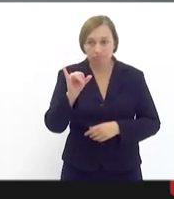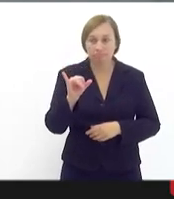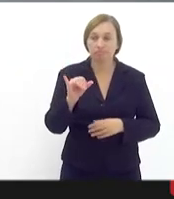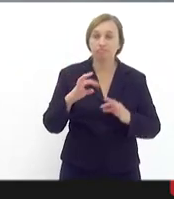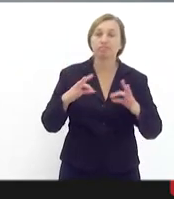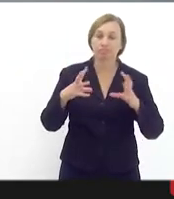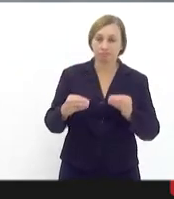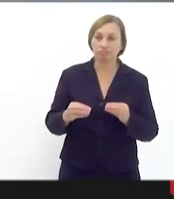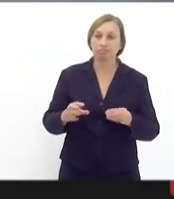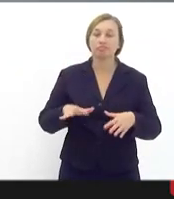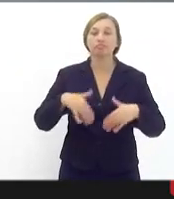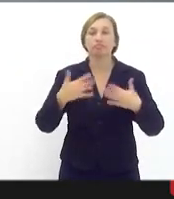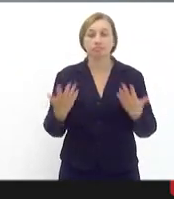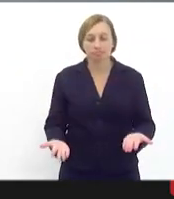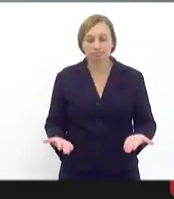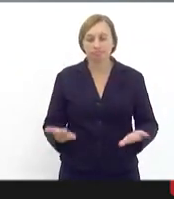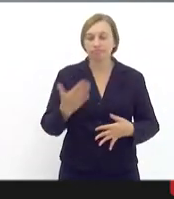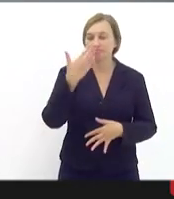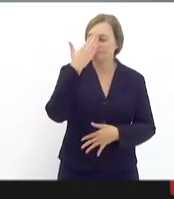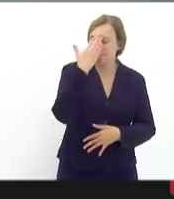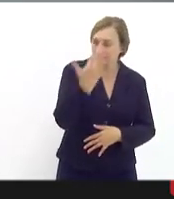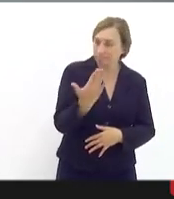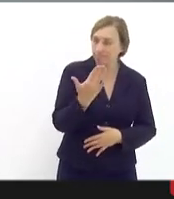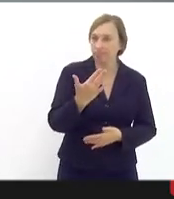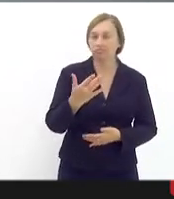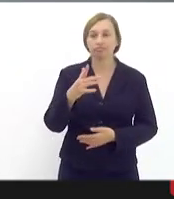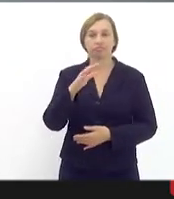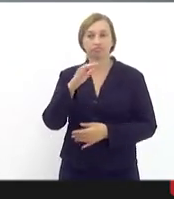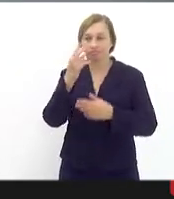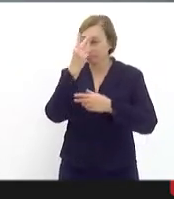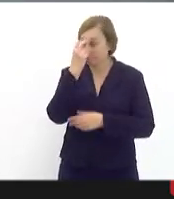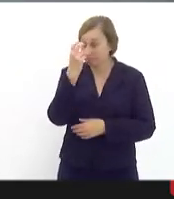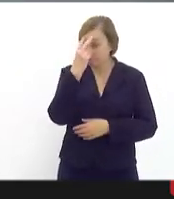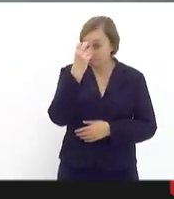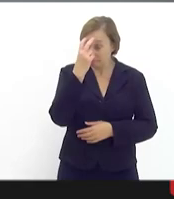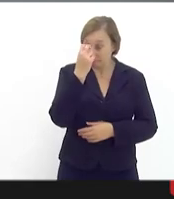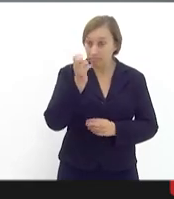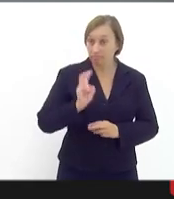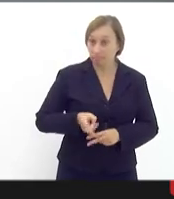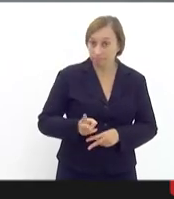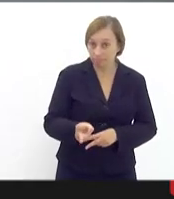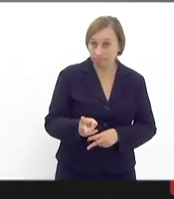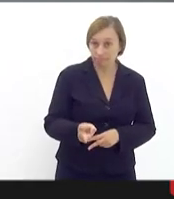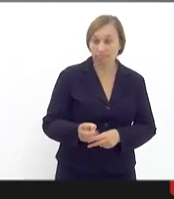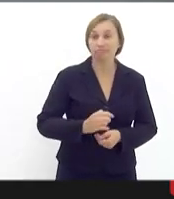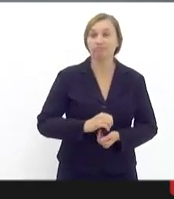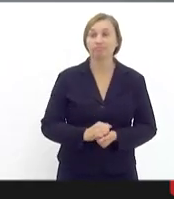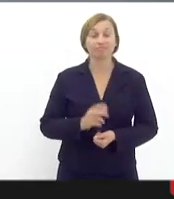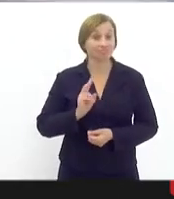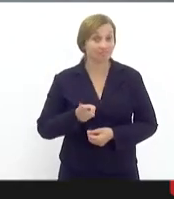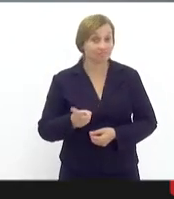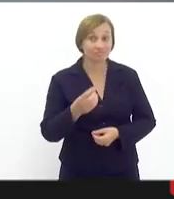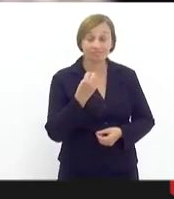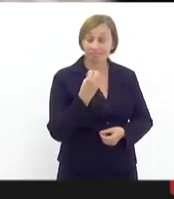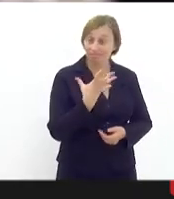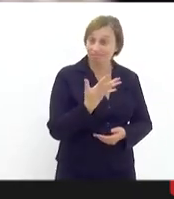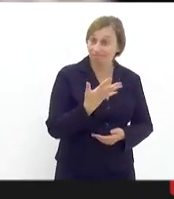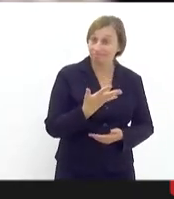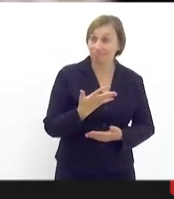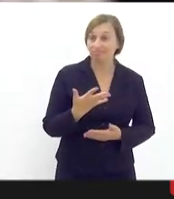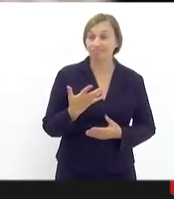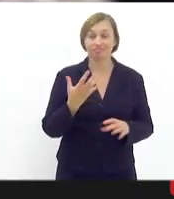isso tudo. Então, super gratidão, Felipe Neto, continue assim, sempre bem